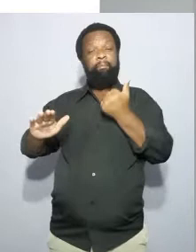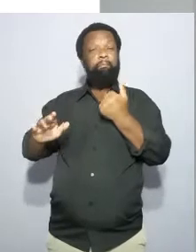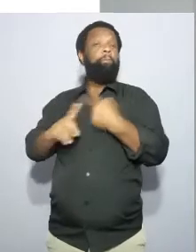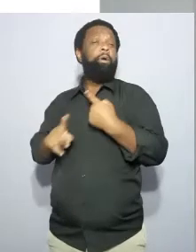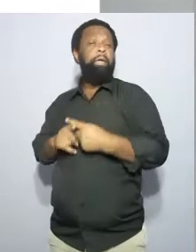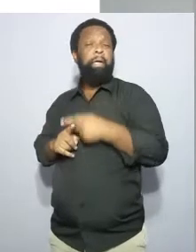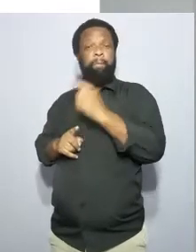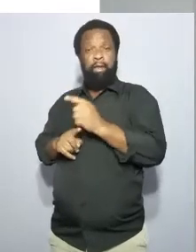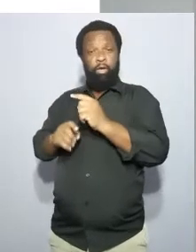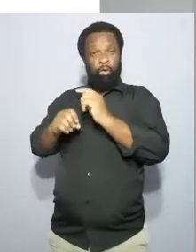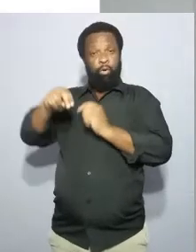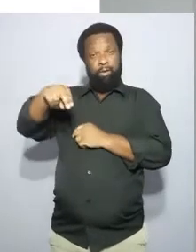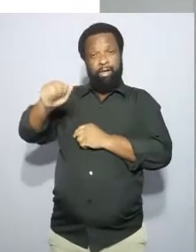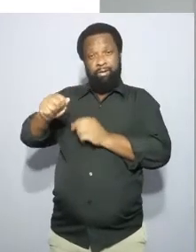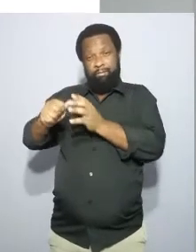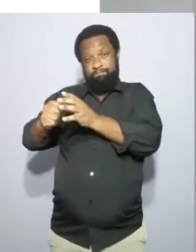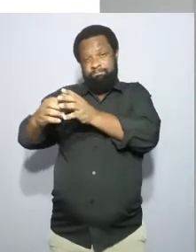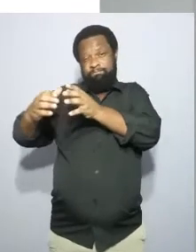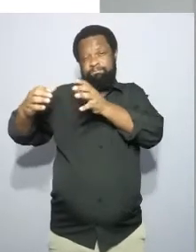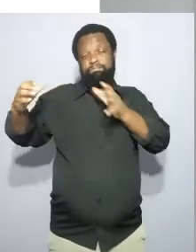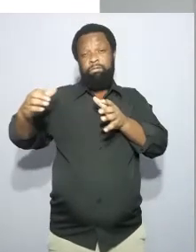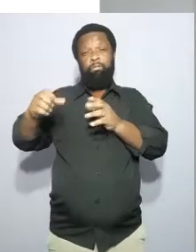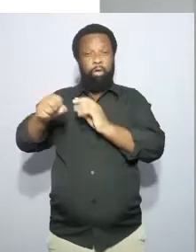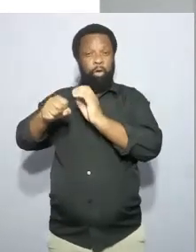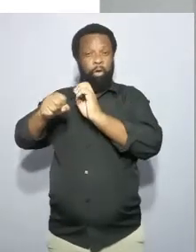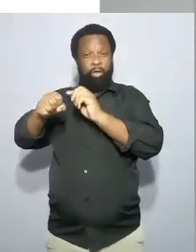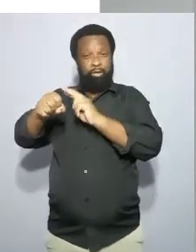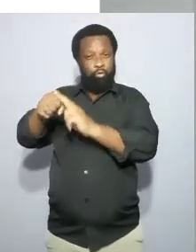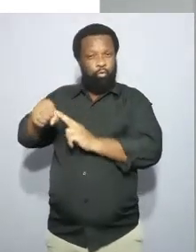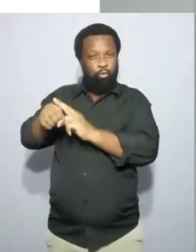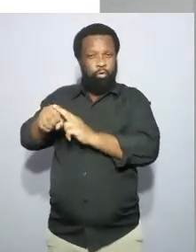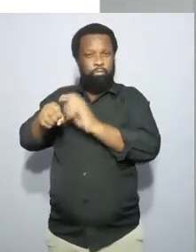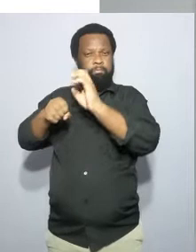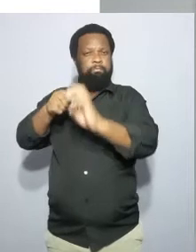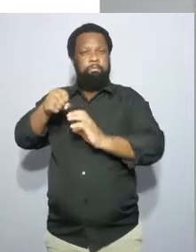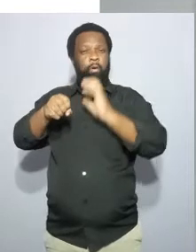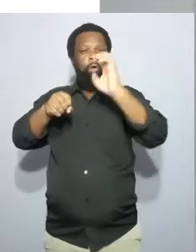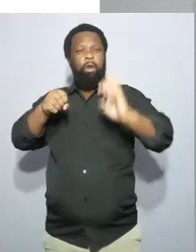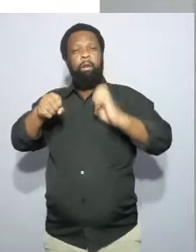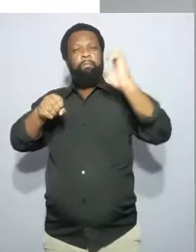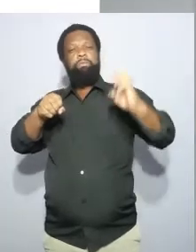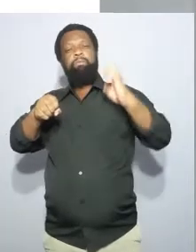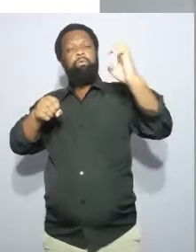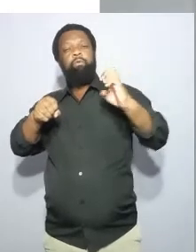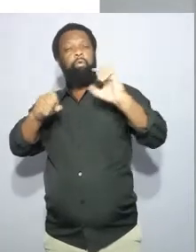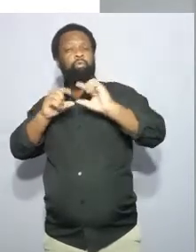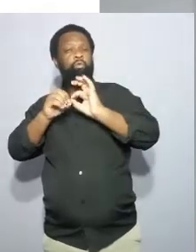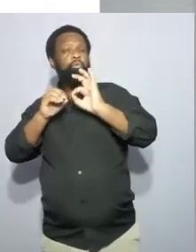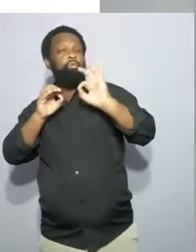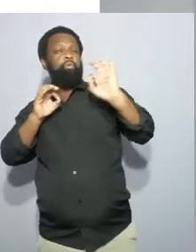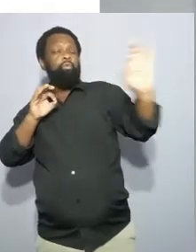por ser maior, a distância entre esse elétron e o núcleo é uma distância maior. Então, isso